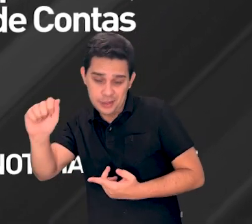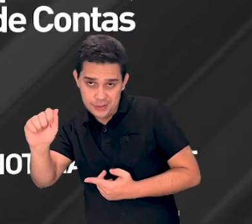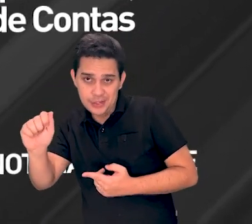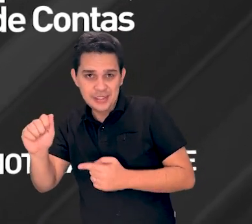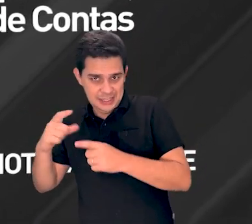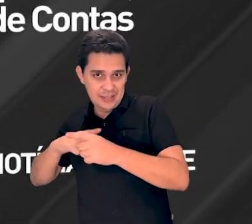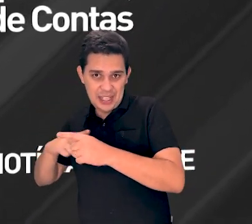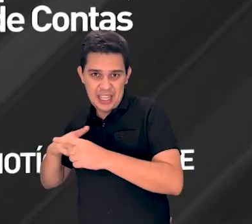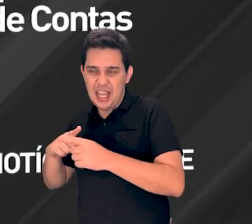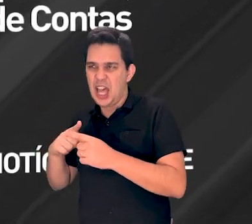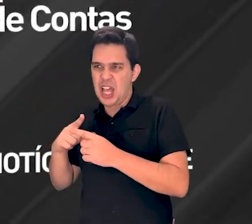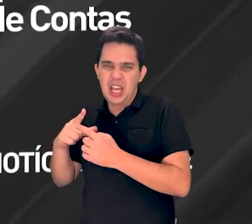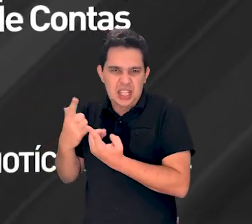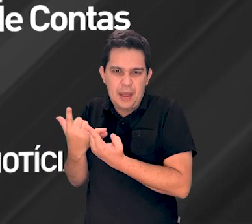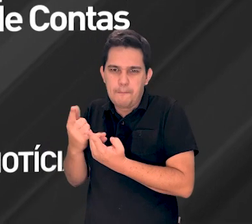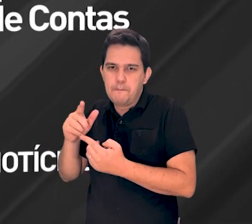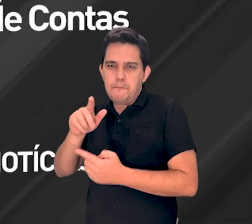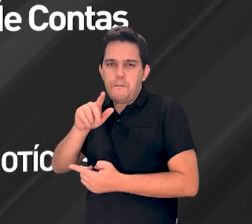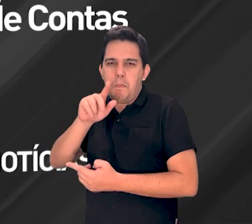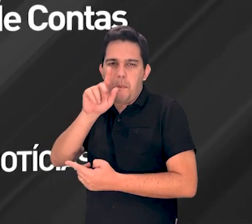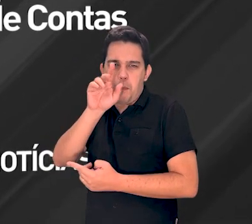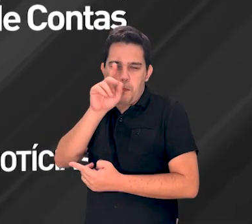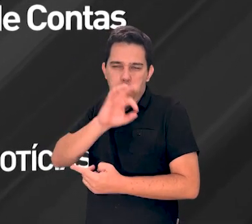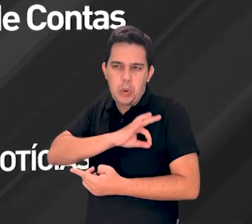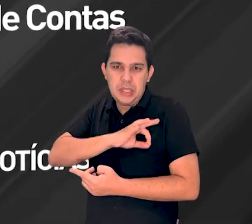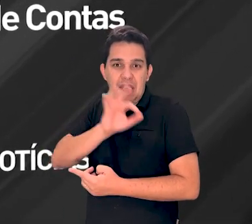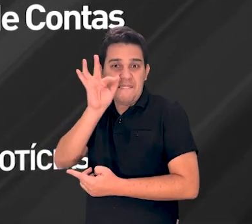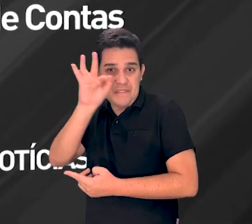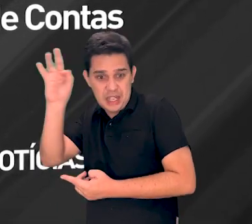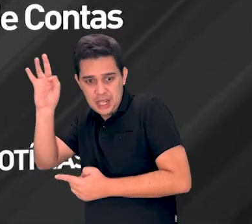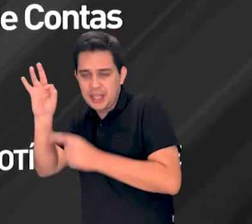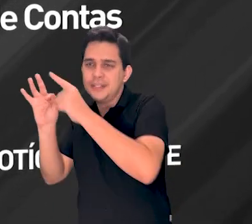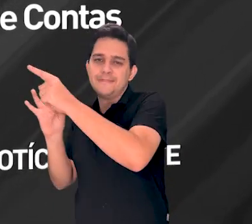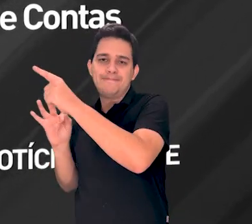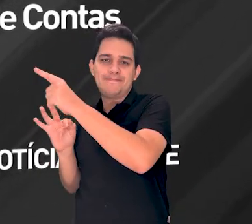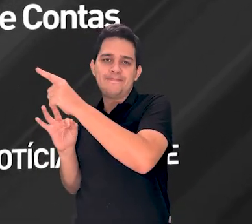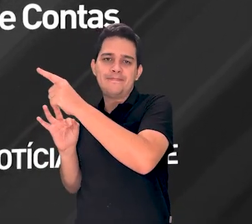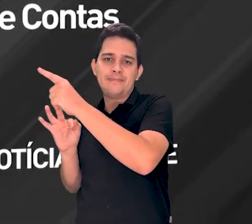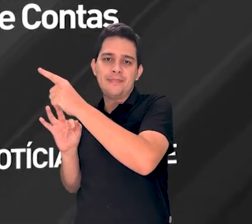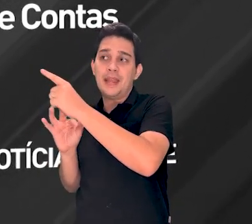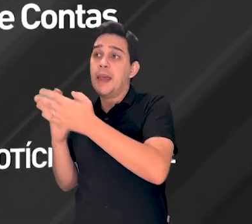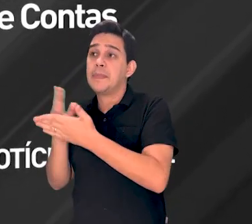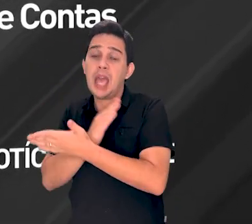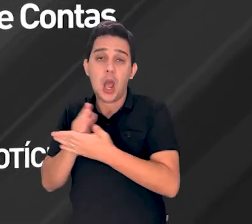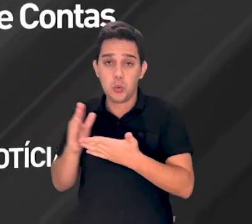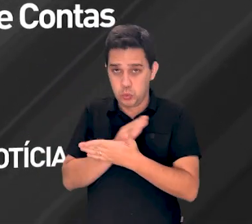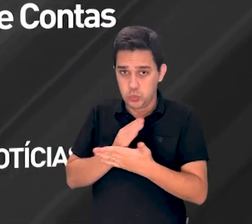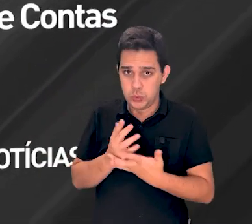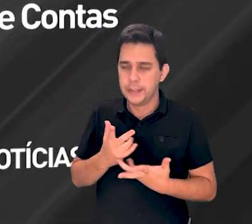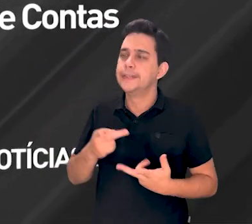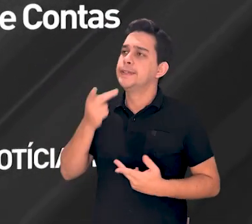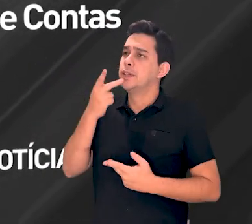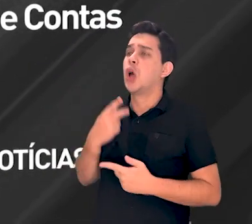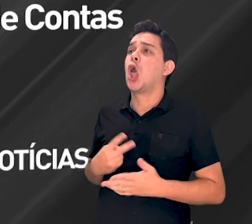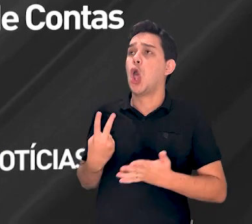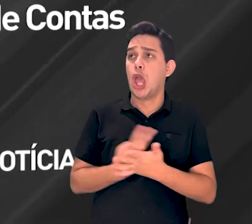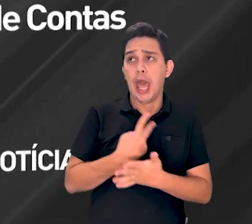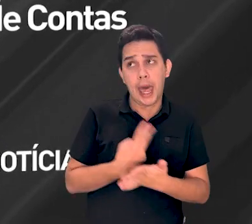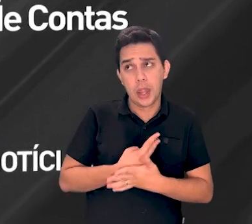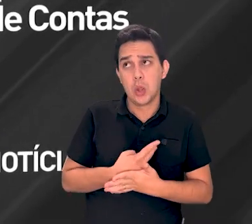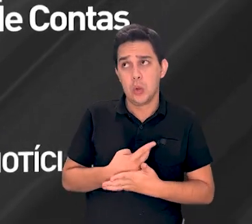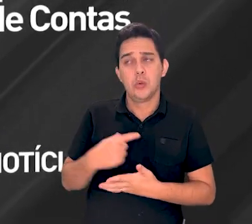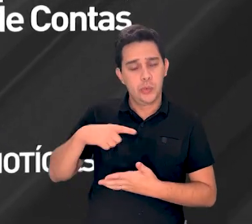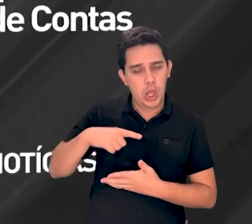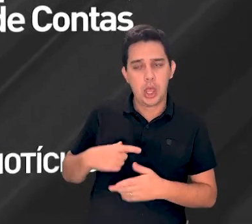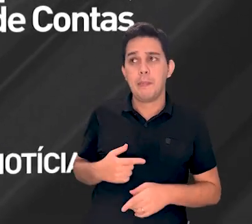operadores do serviço começaram a delatar os desembargadores inclusive promotores aqui do